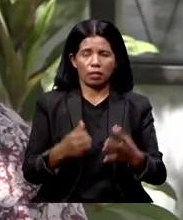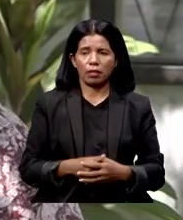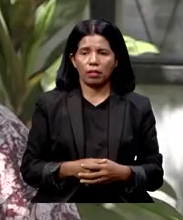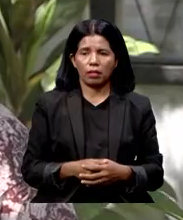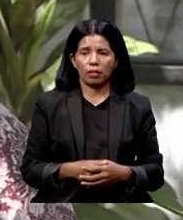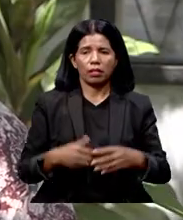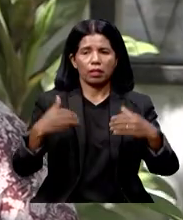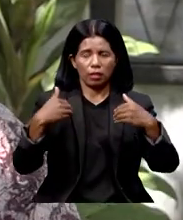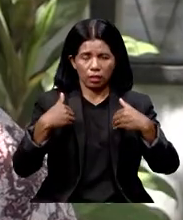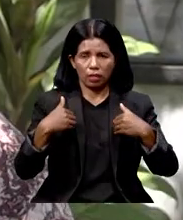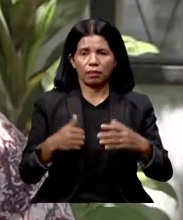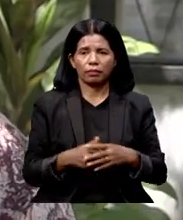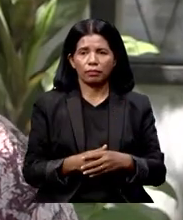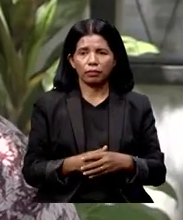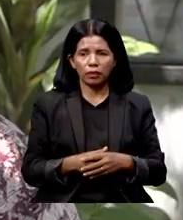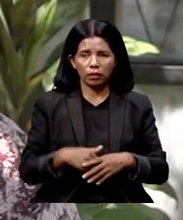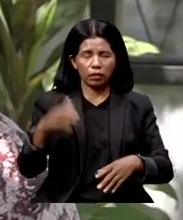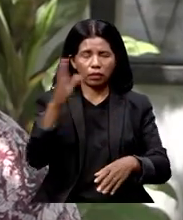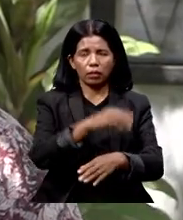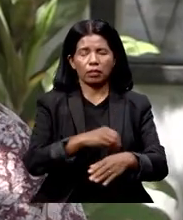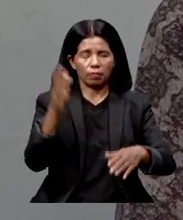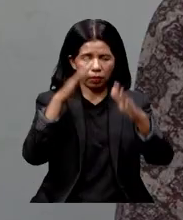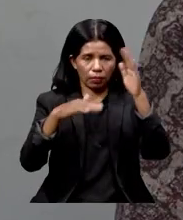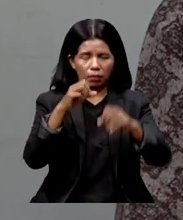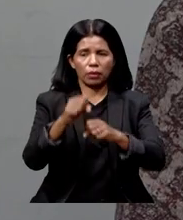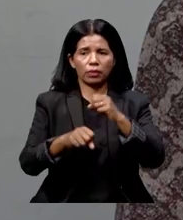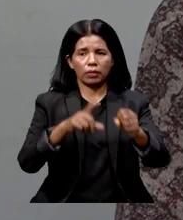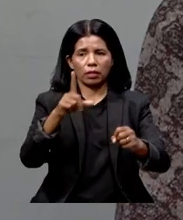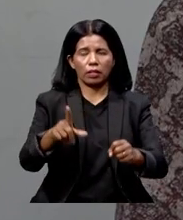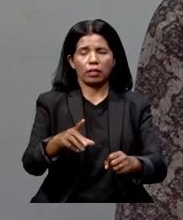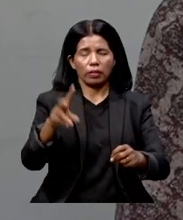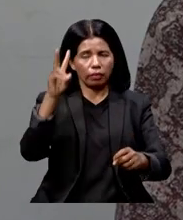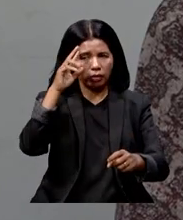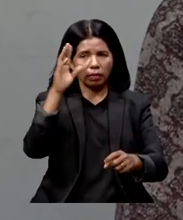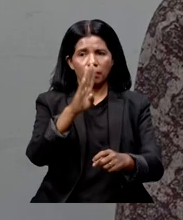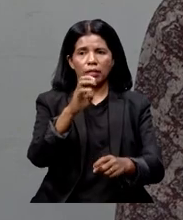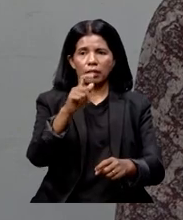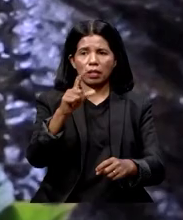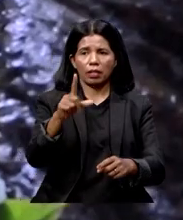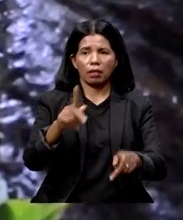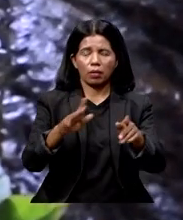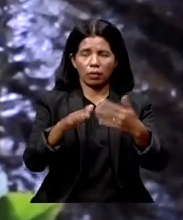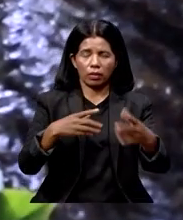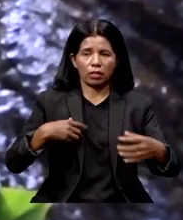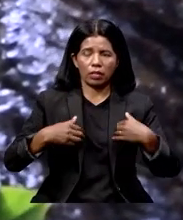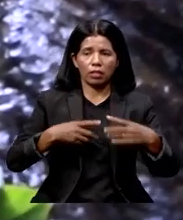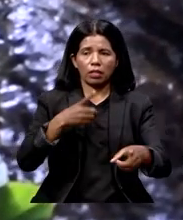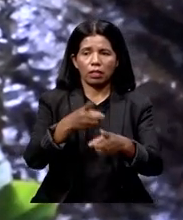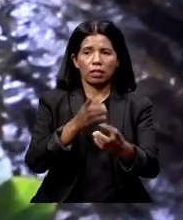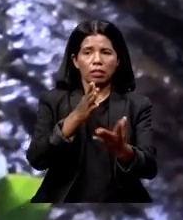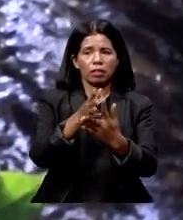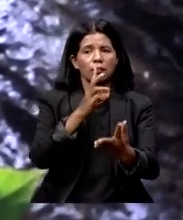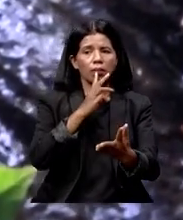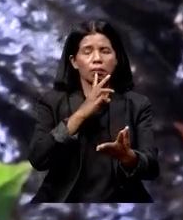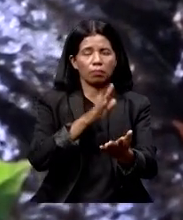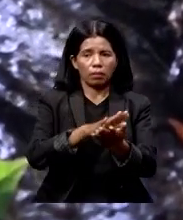mosu conflito social. Vice-presidente BTL Hateten é mahoto e direito acesso ba bemos, mas bem